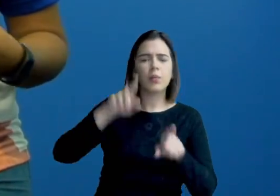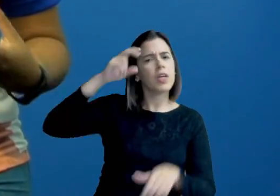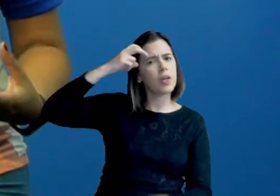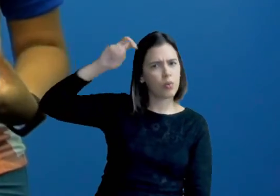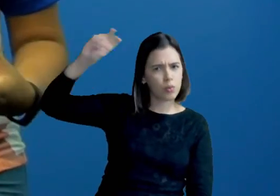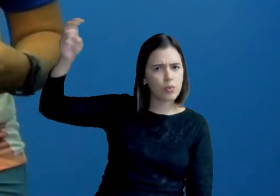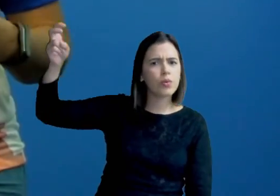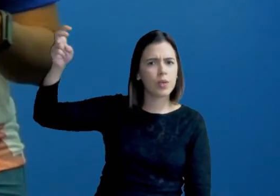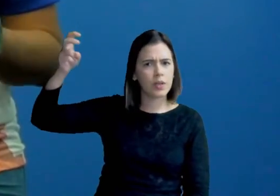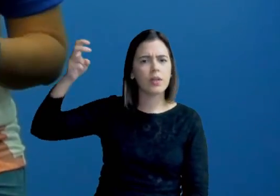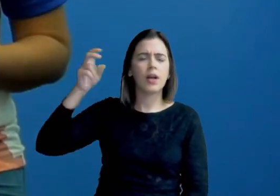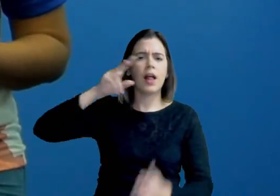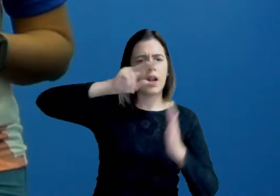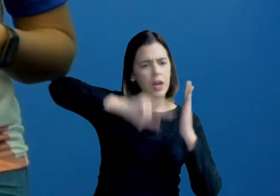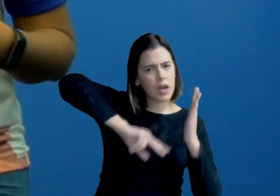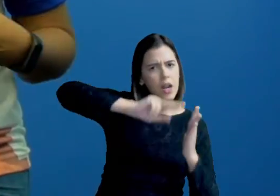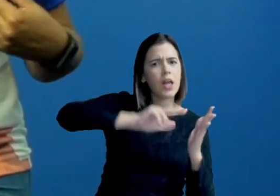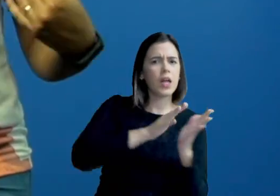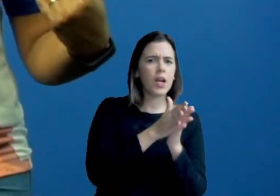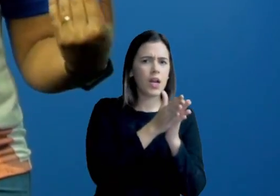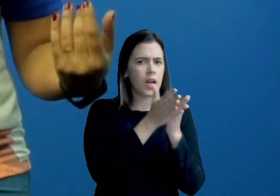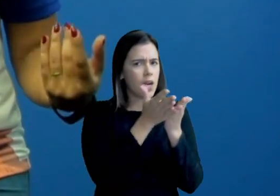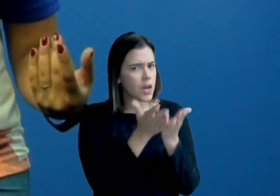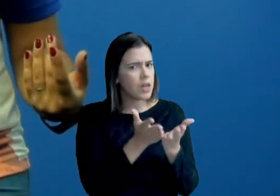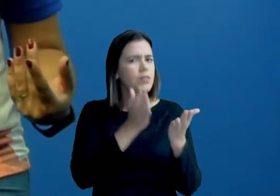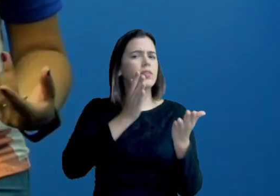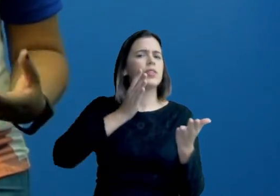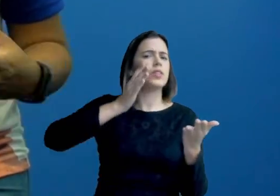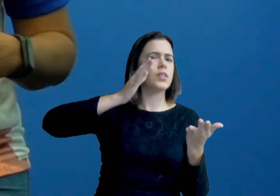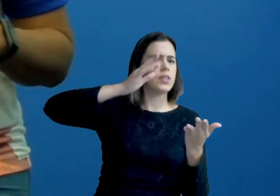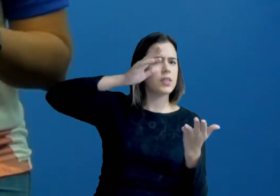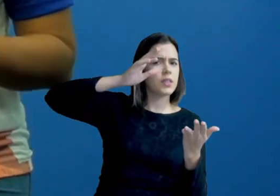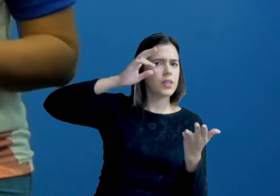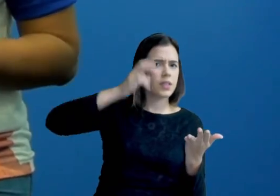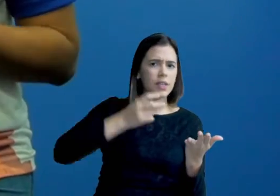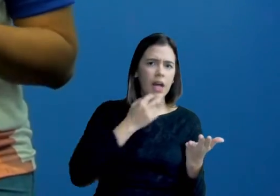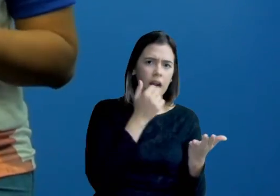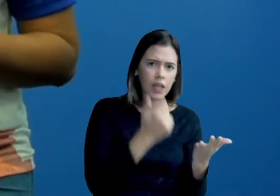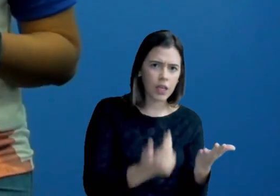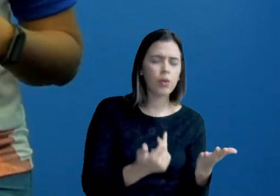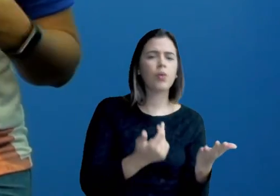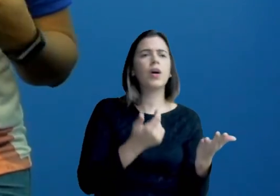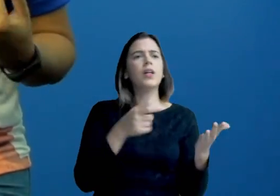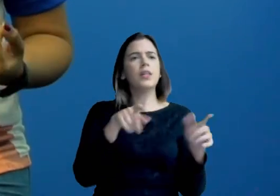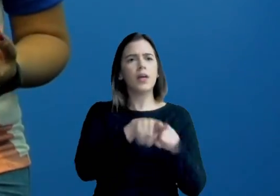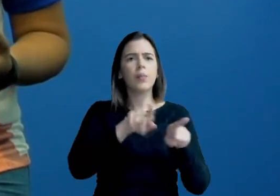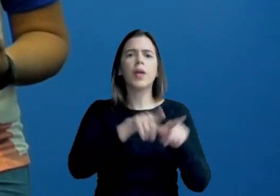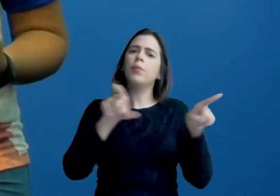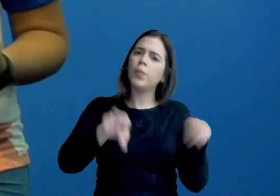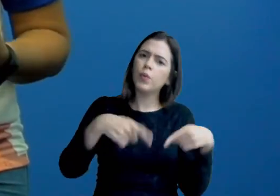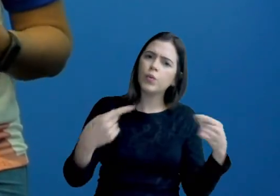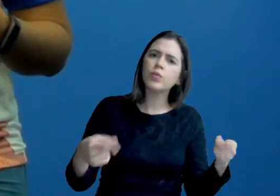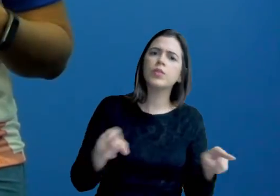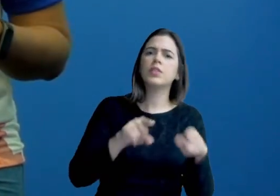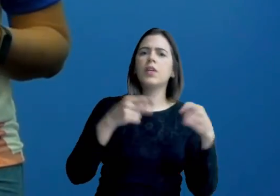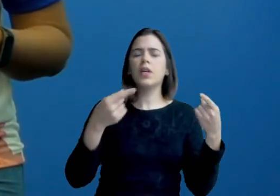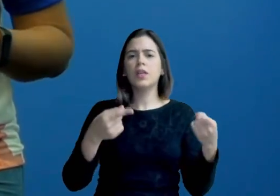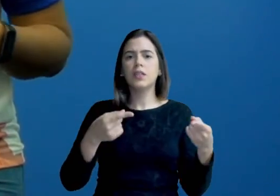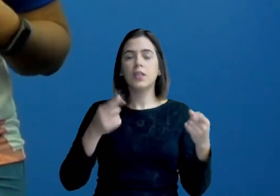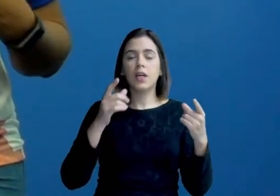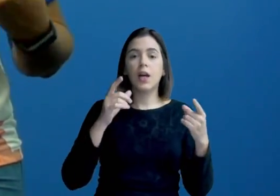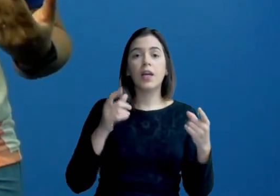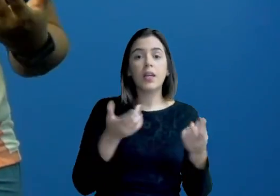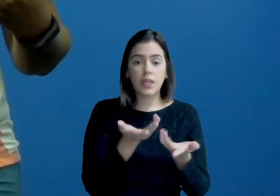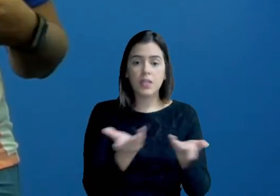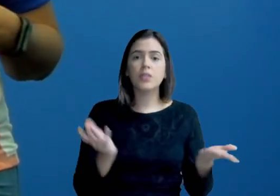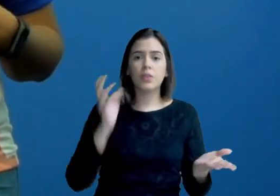sobre cultura. A gente precisa ler livros naquela língua, a gente precisa ouvir músicas naquela língua. E isso